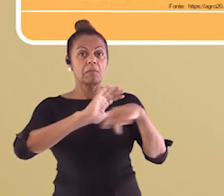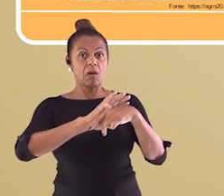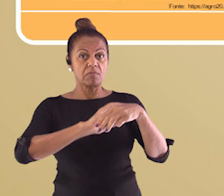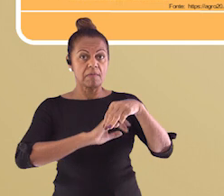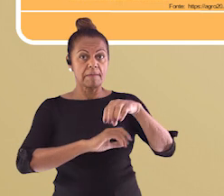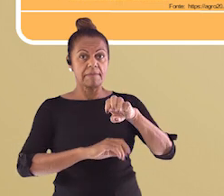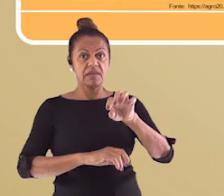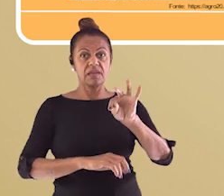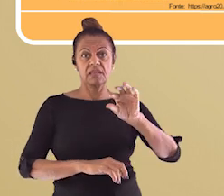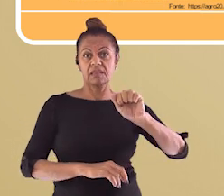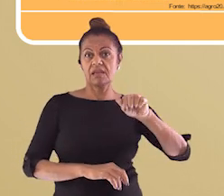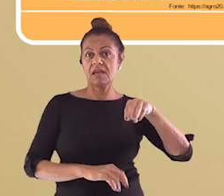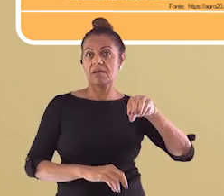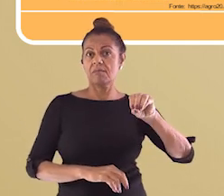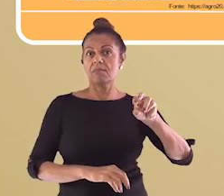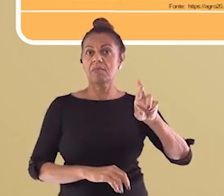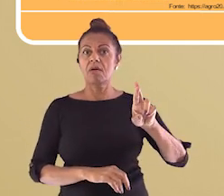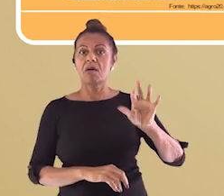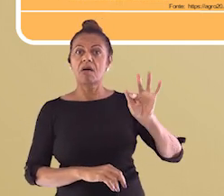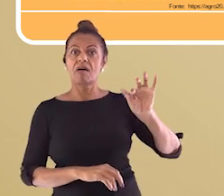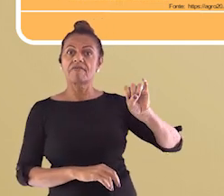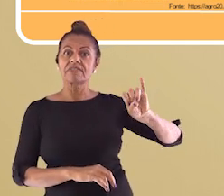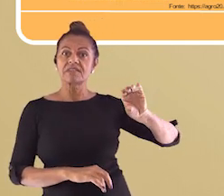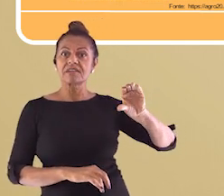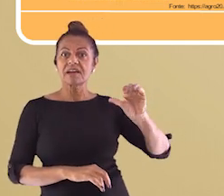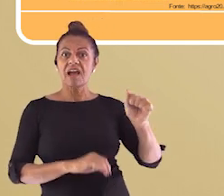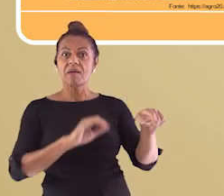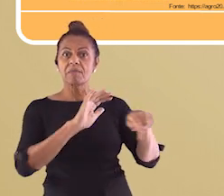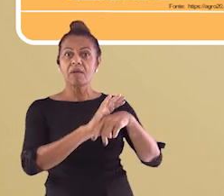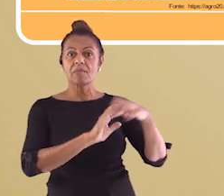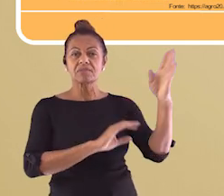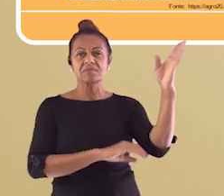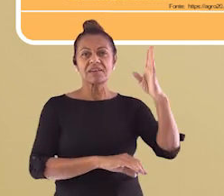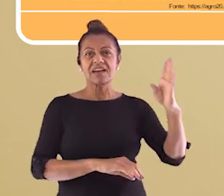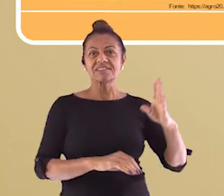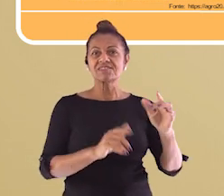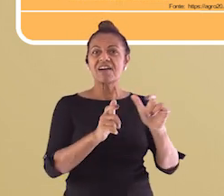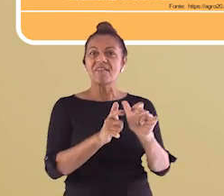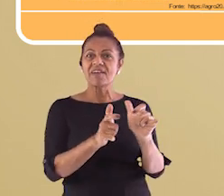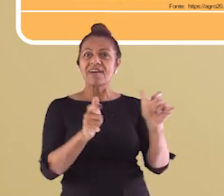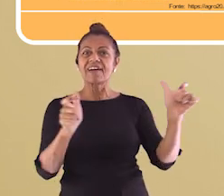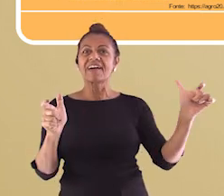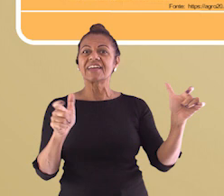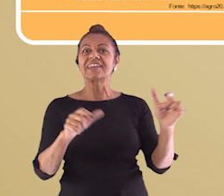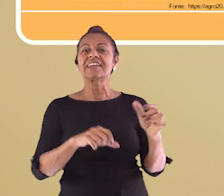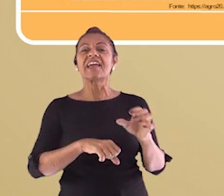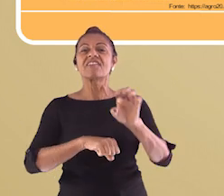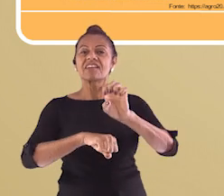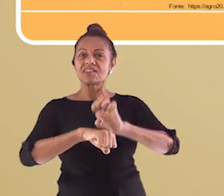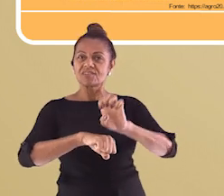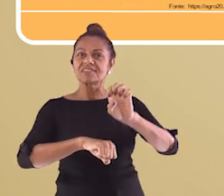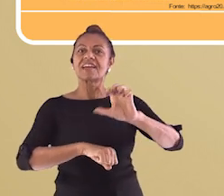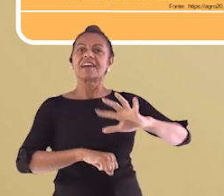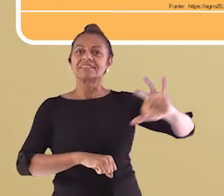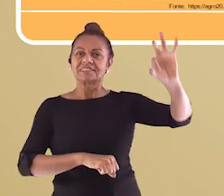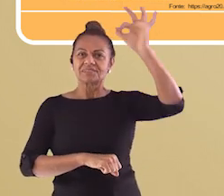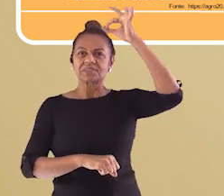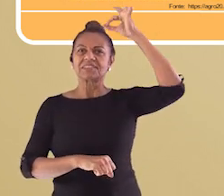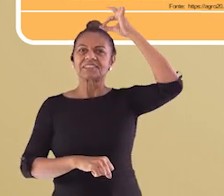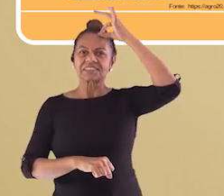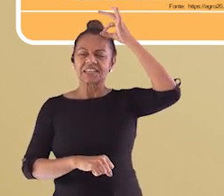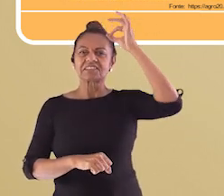no Brasil, ela fica no estado do Espírito Santo e, consequentemente, a maior produção de